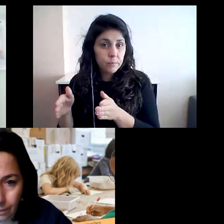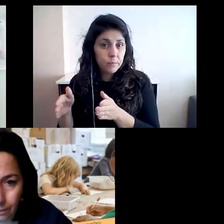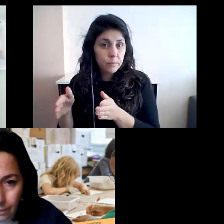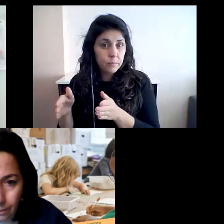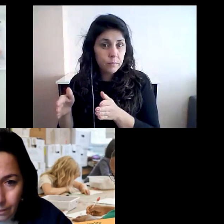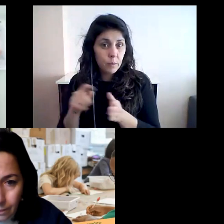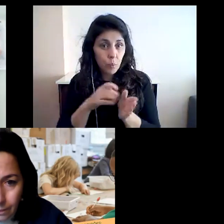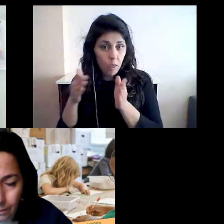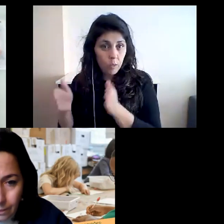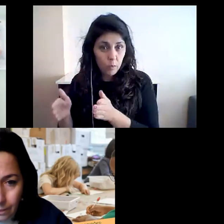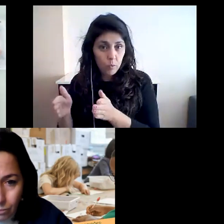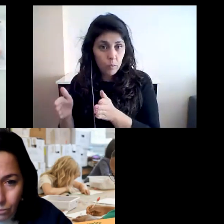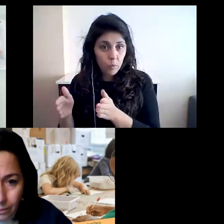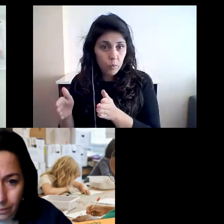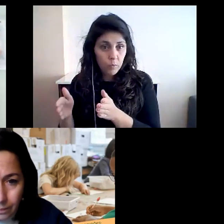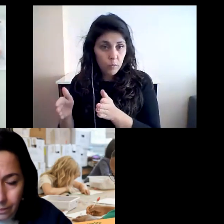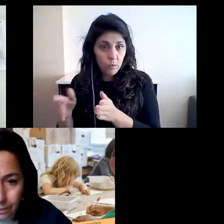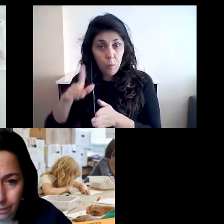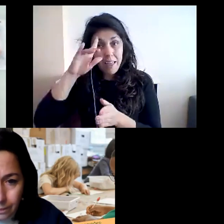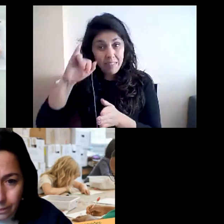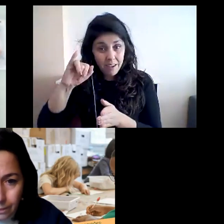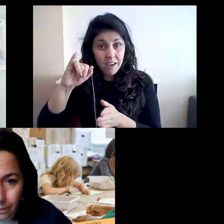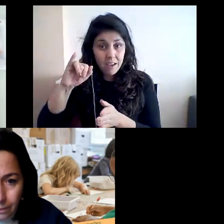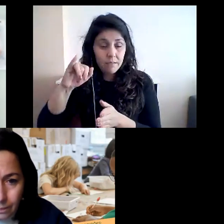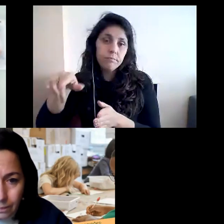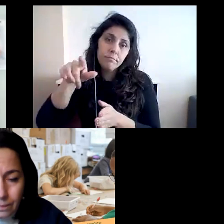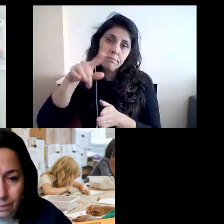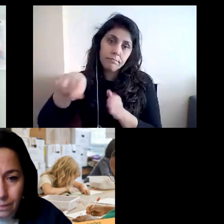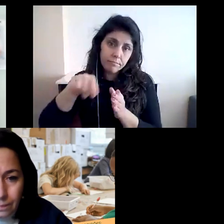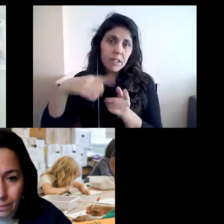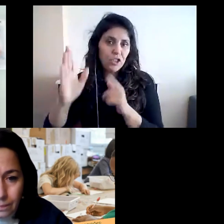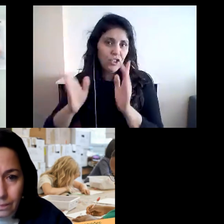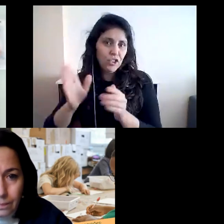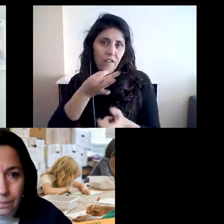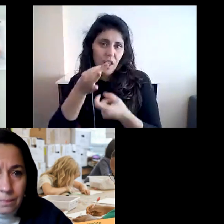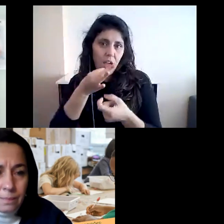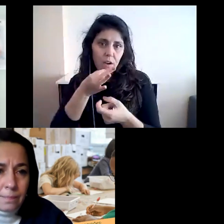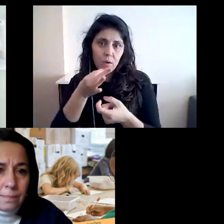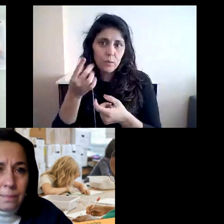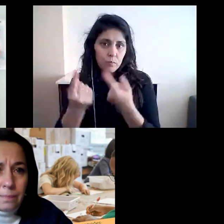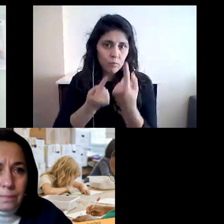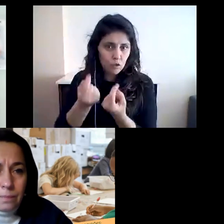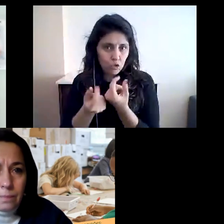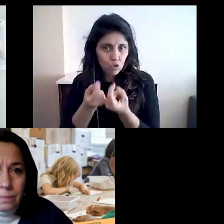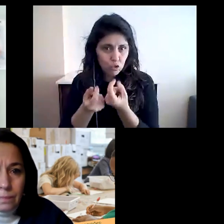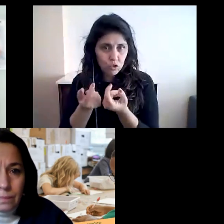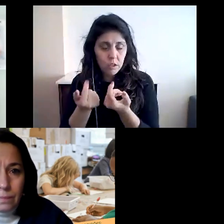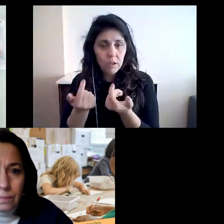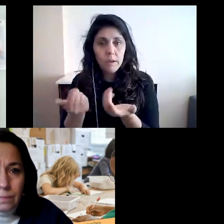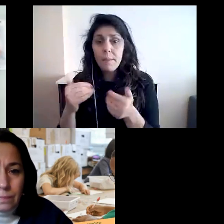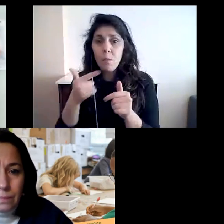uma ideia que em parte já aqui esteve, mas que me parece que é incontornável, que